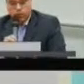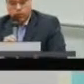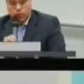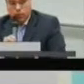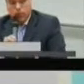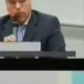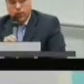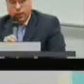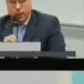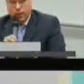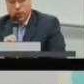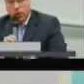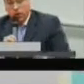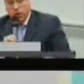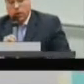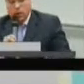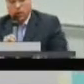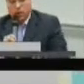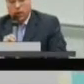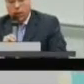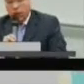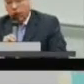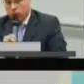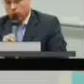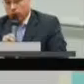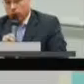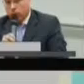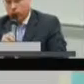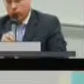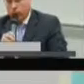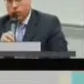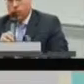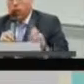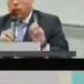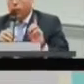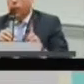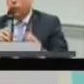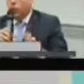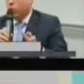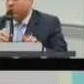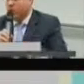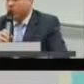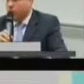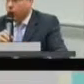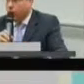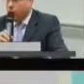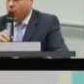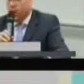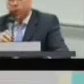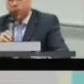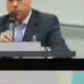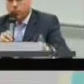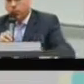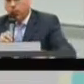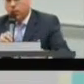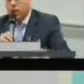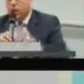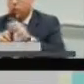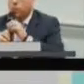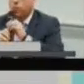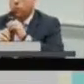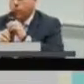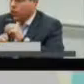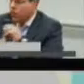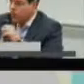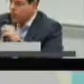da Saúde para o conjunto dos estados e municípios, eu preciso dizer. Processos licitatórios que